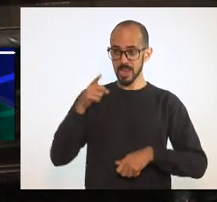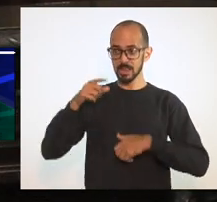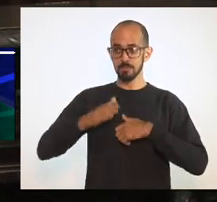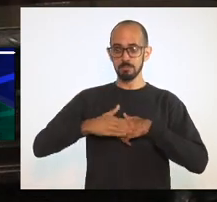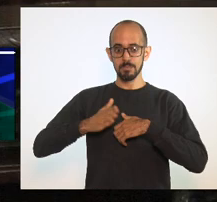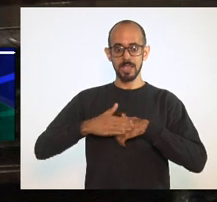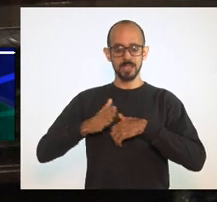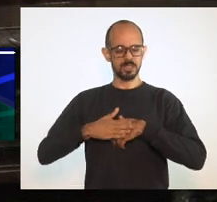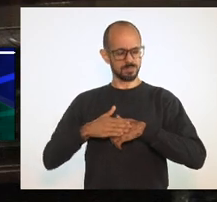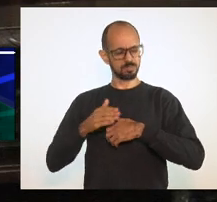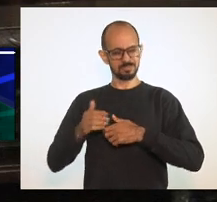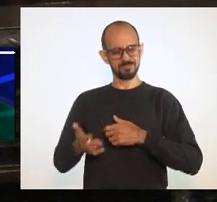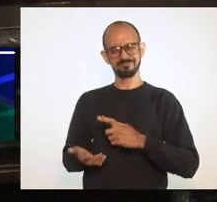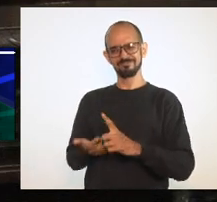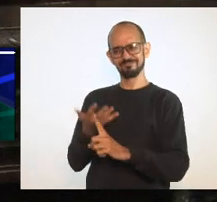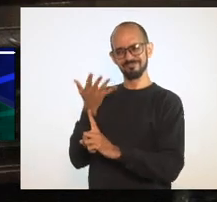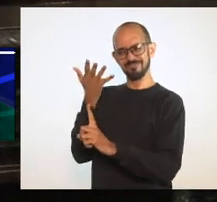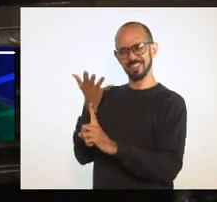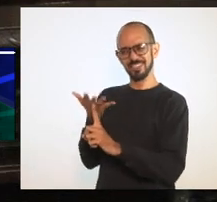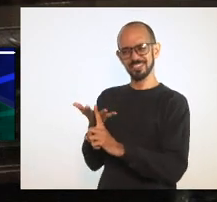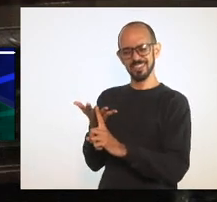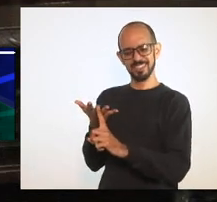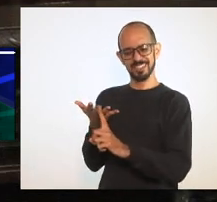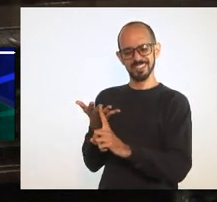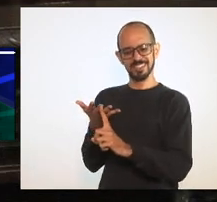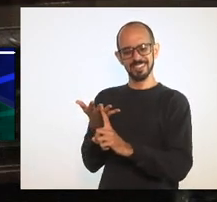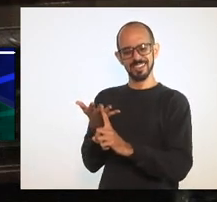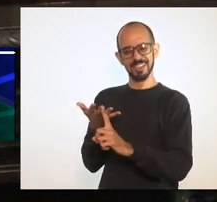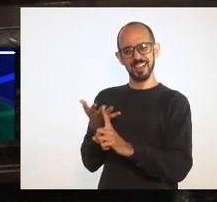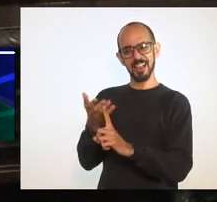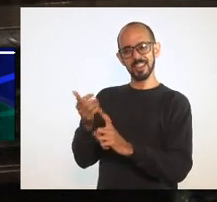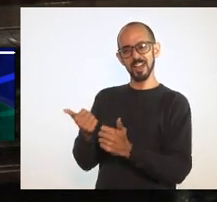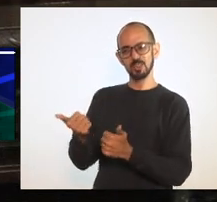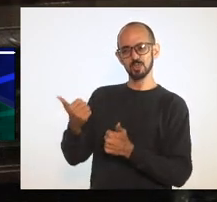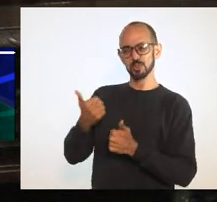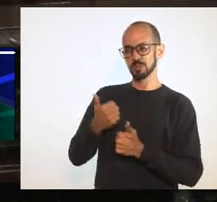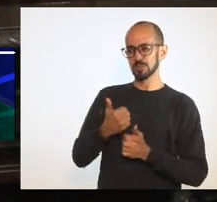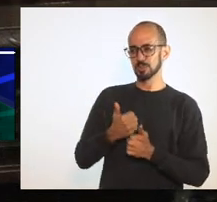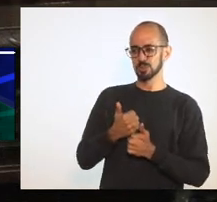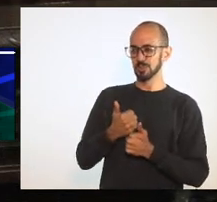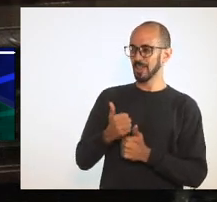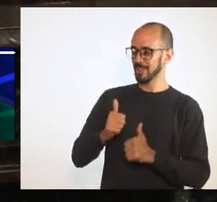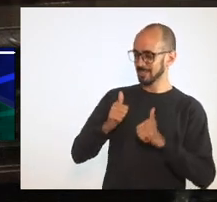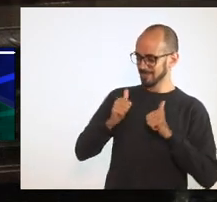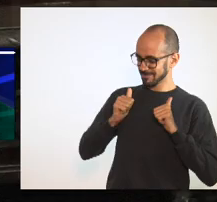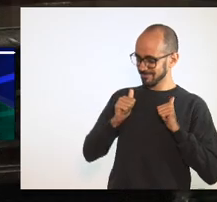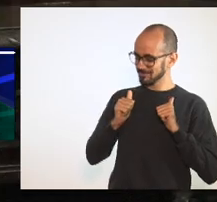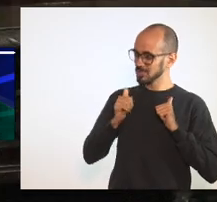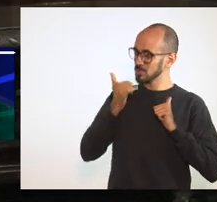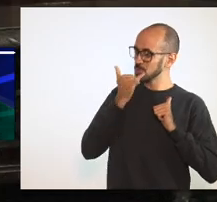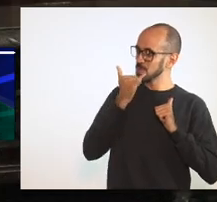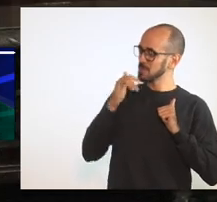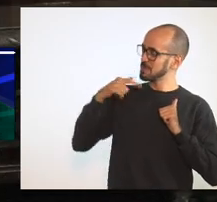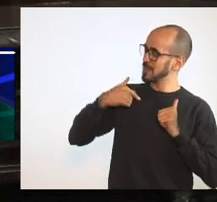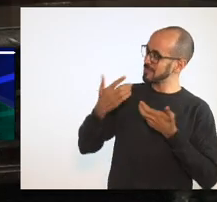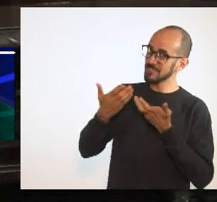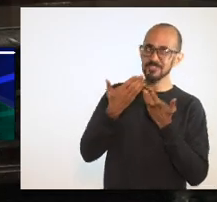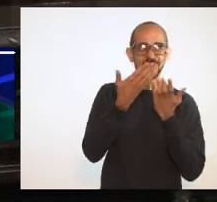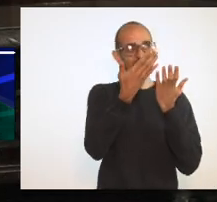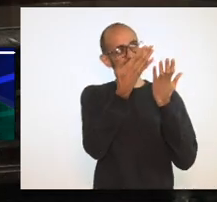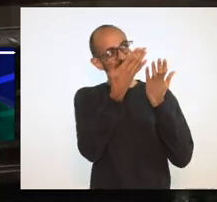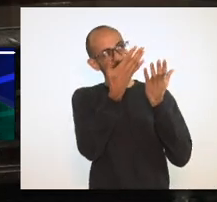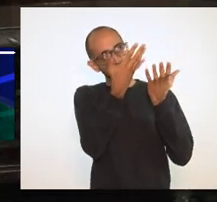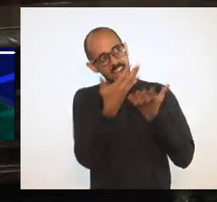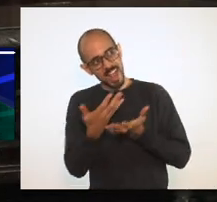faria. Nada melhor do que dar o lugar ao rei. É quase que sair do trono e dizer, assuma o